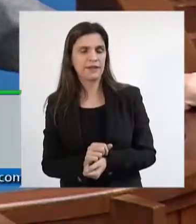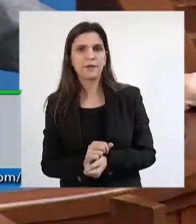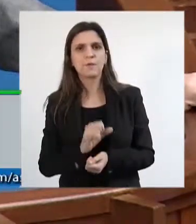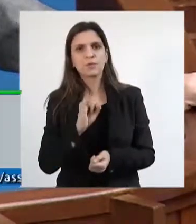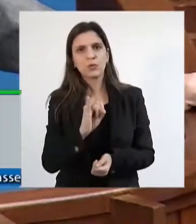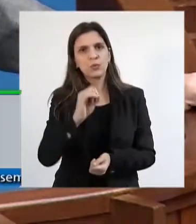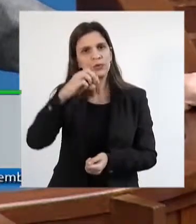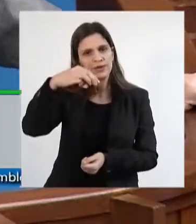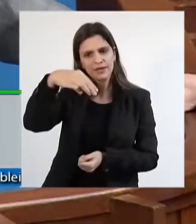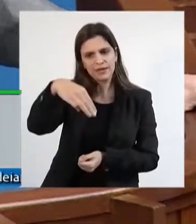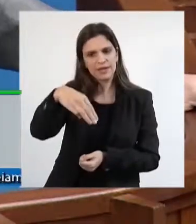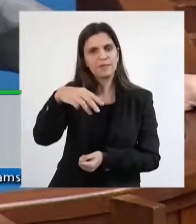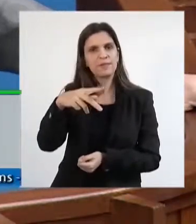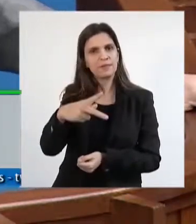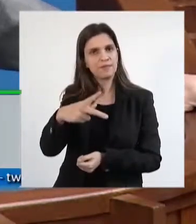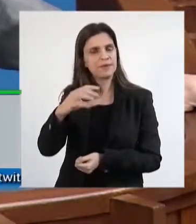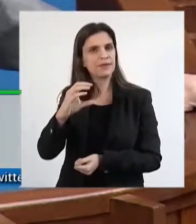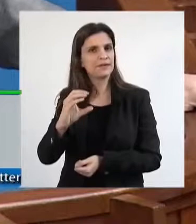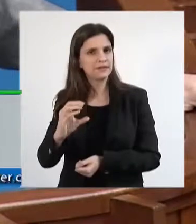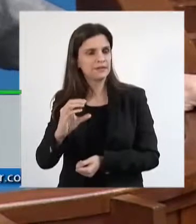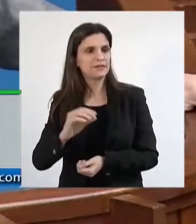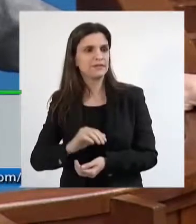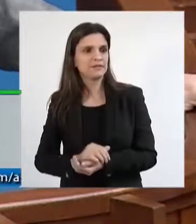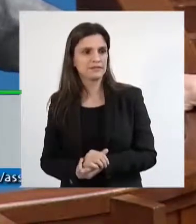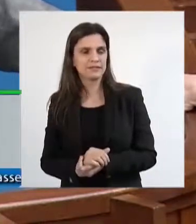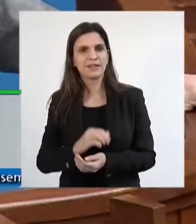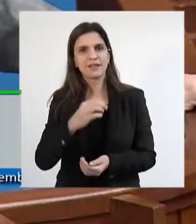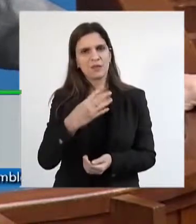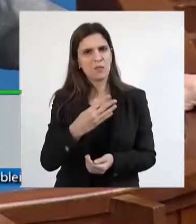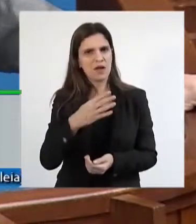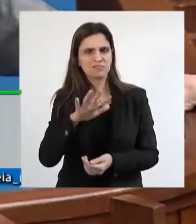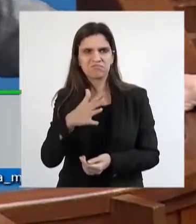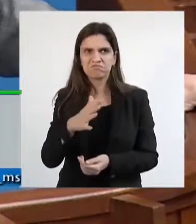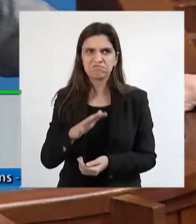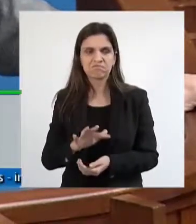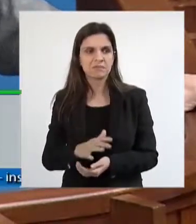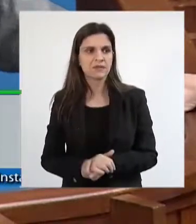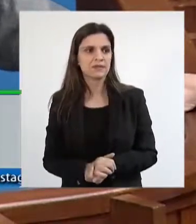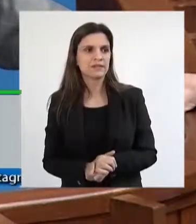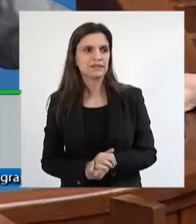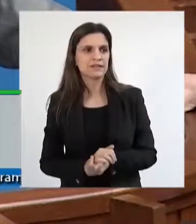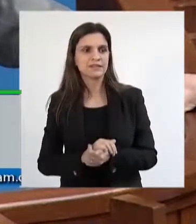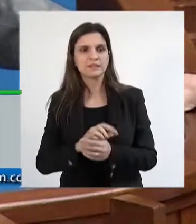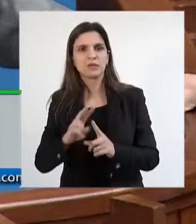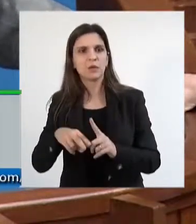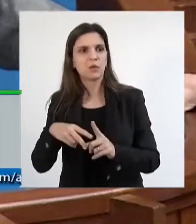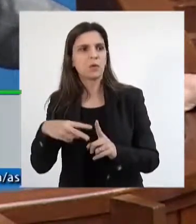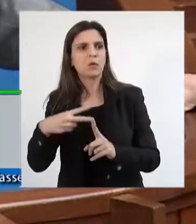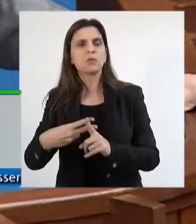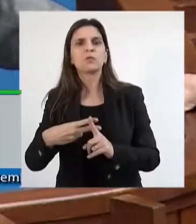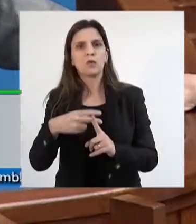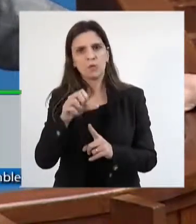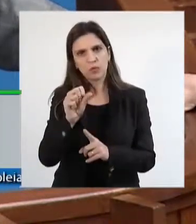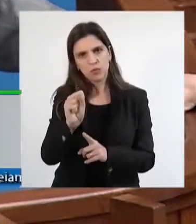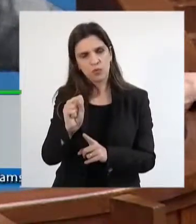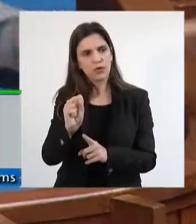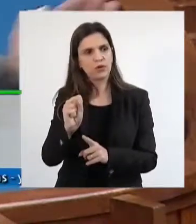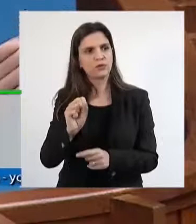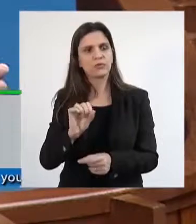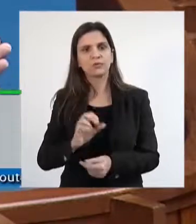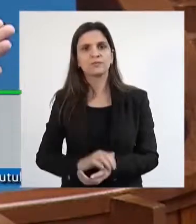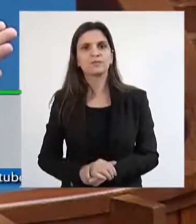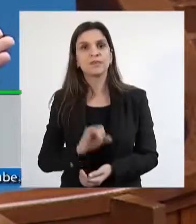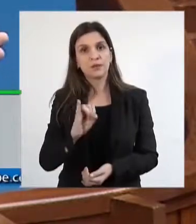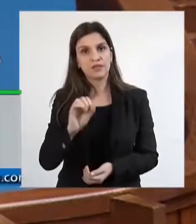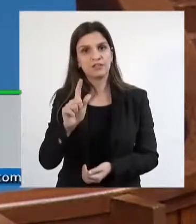INPC. O INPC foi 4 e alguma coisa. O IGPM deu o dobro, 8,27.